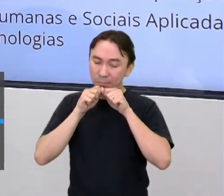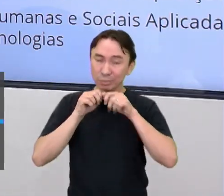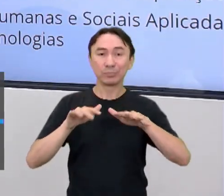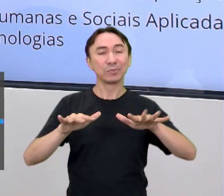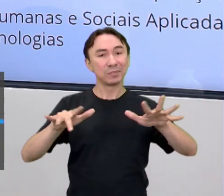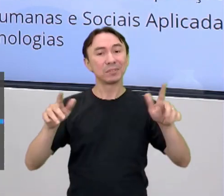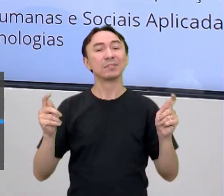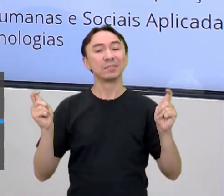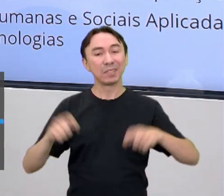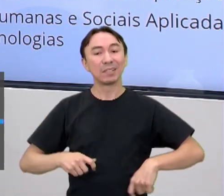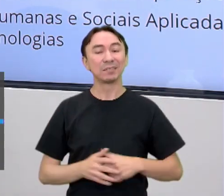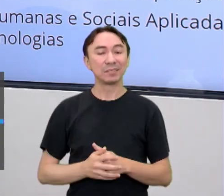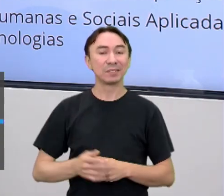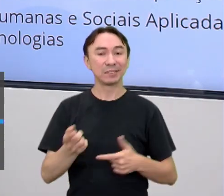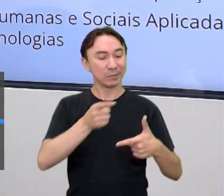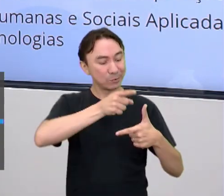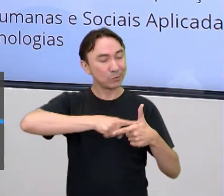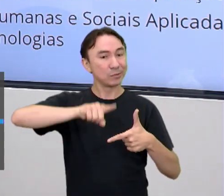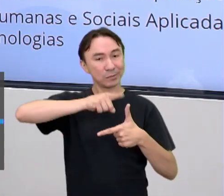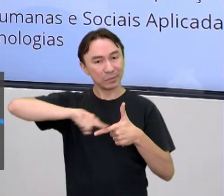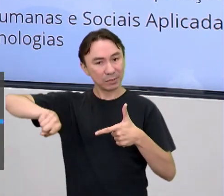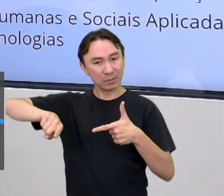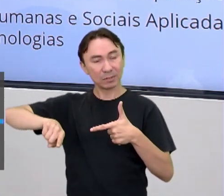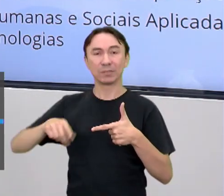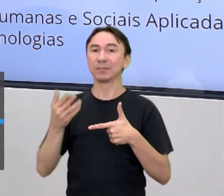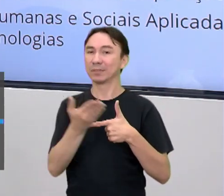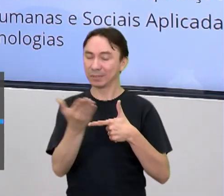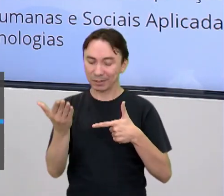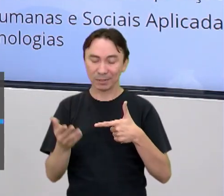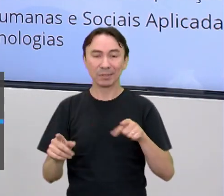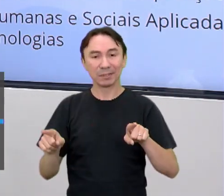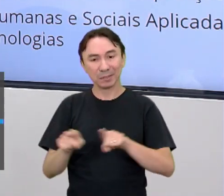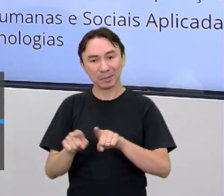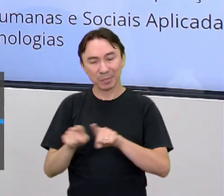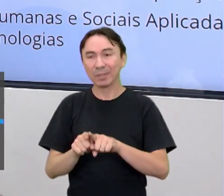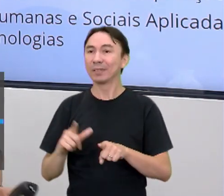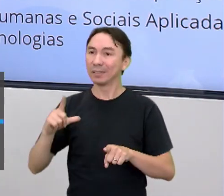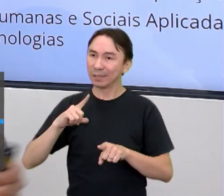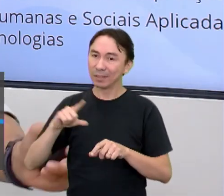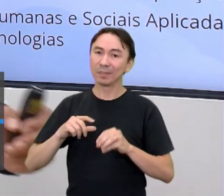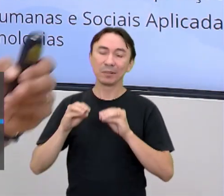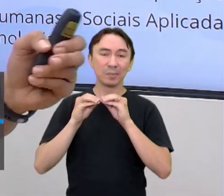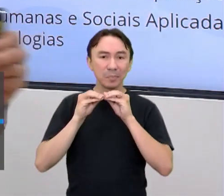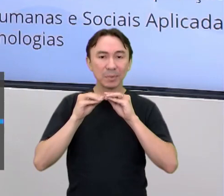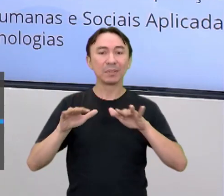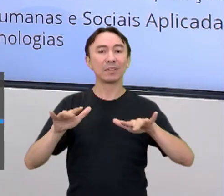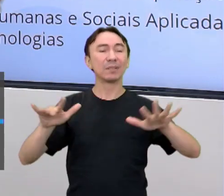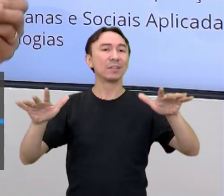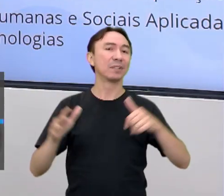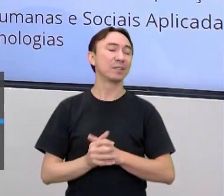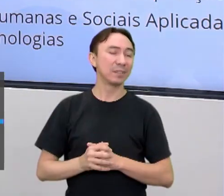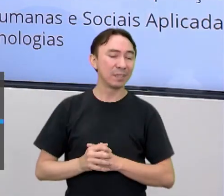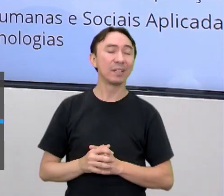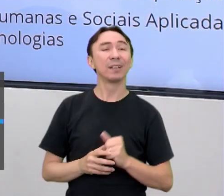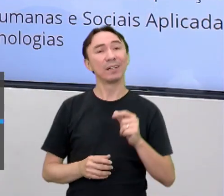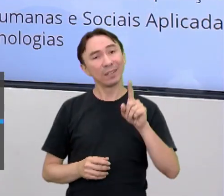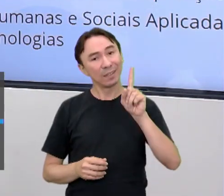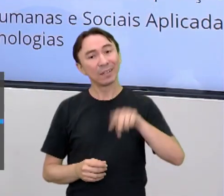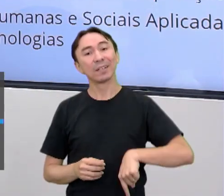multiplicando, né? Porque toda vez que você divide por alguma coisa maior que 1, você está o quê, né? Dividindo, né? Criando